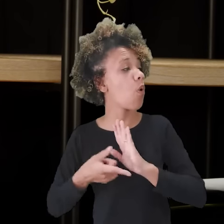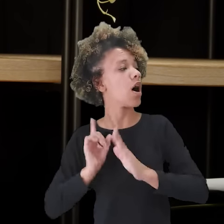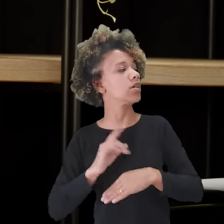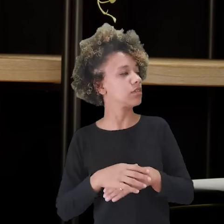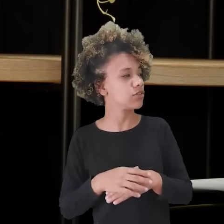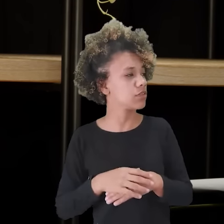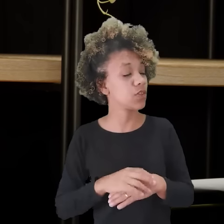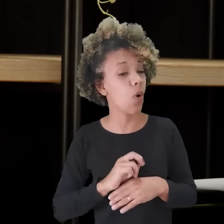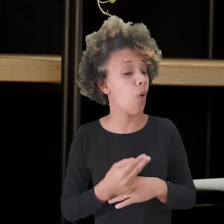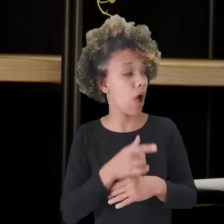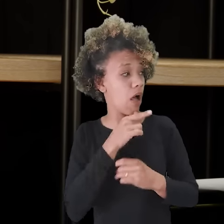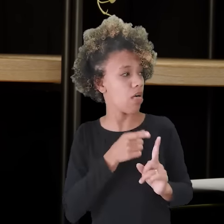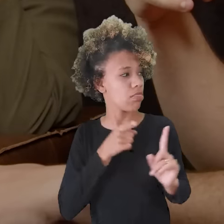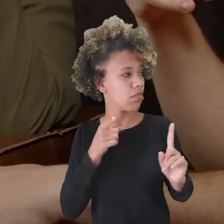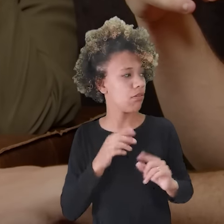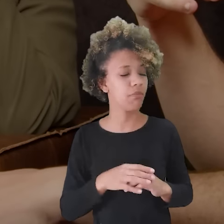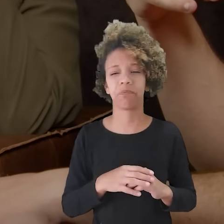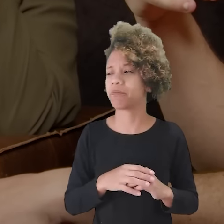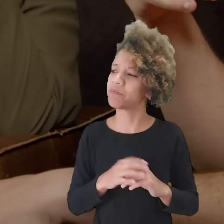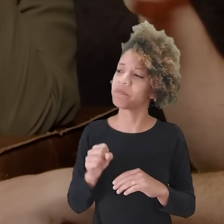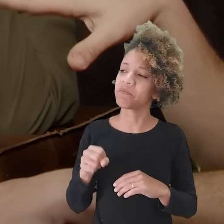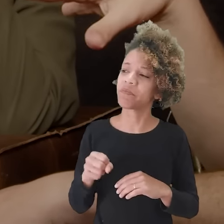antes assim quando você já tava mais avantajado